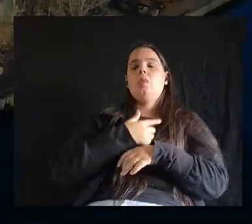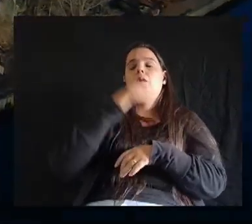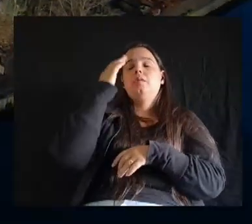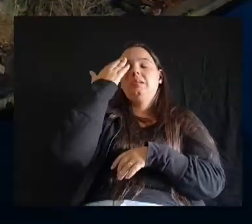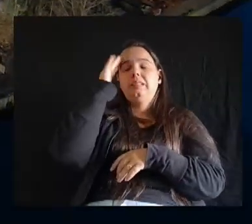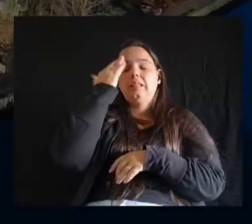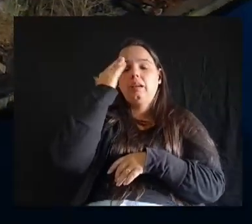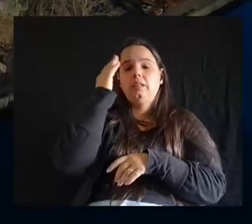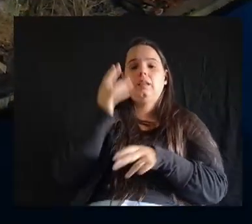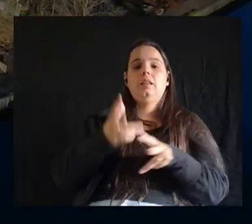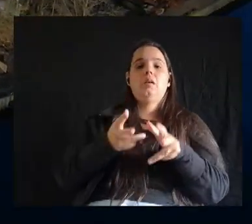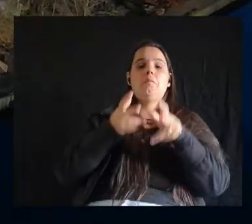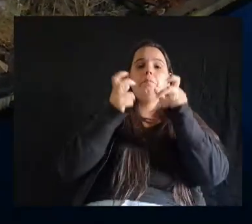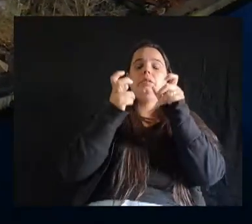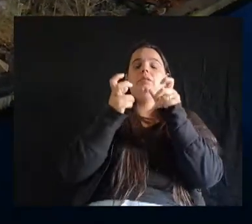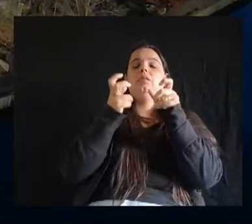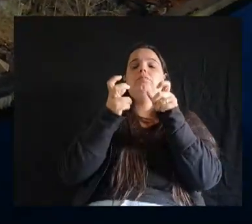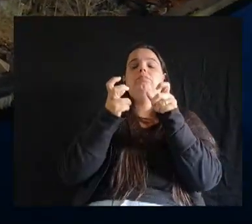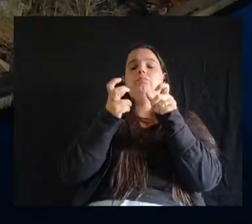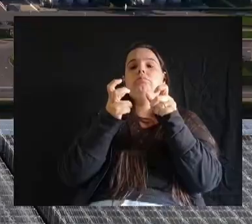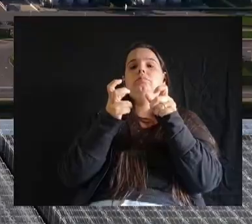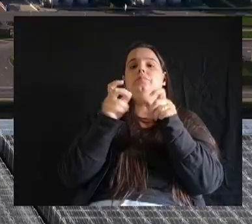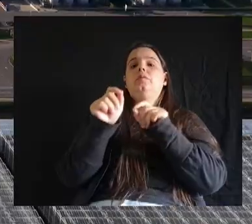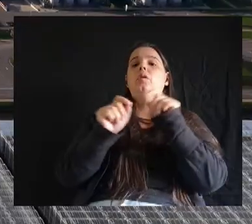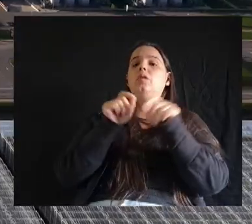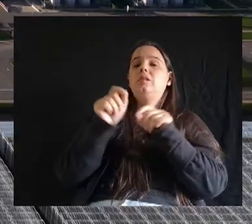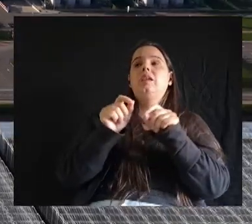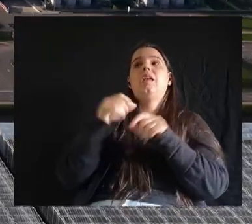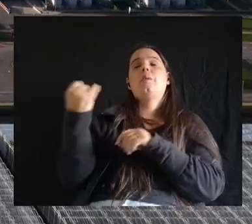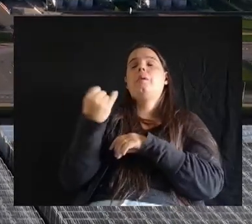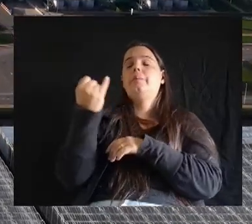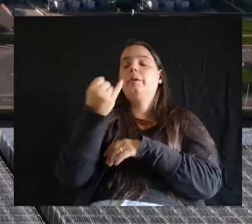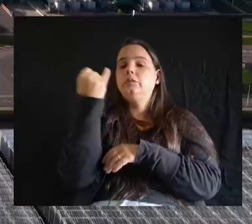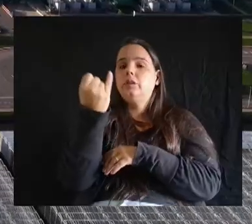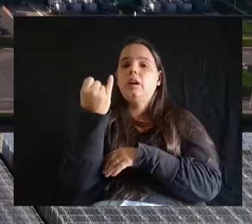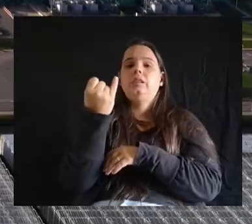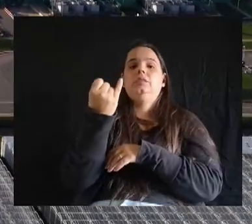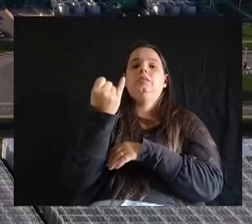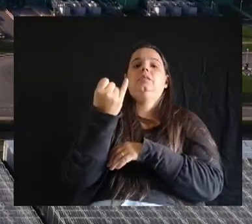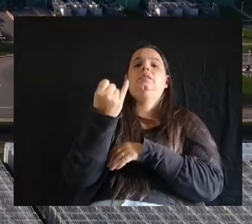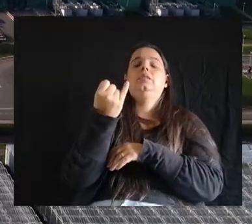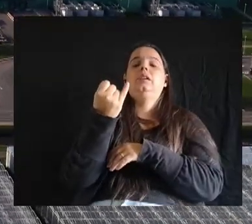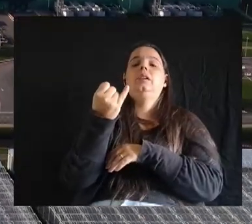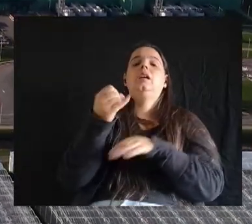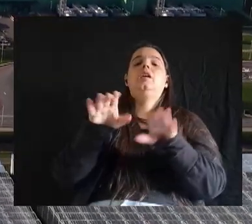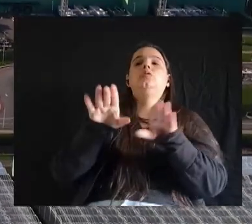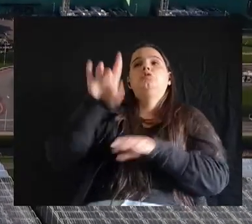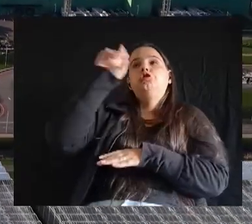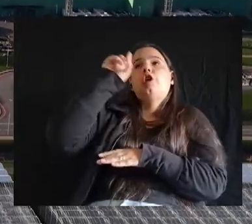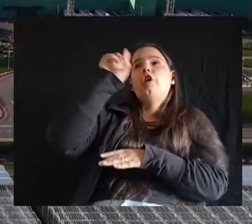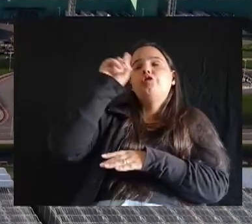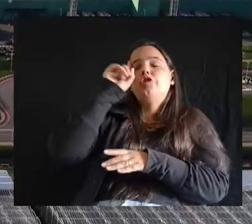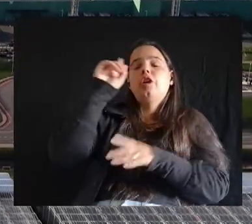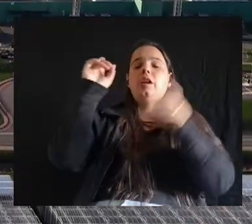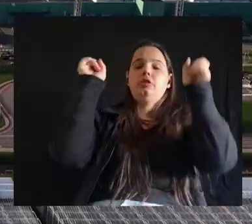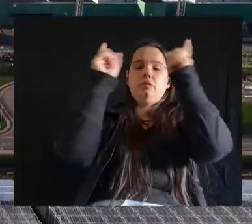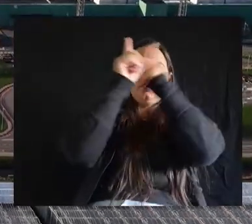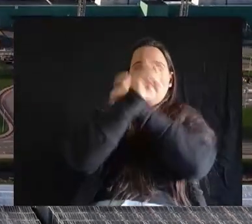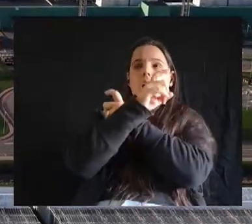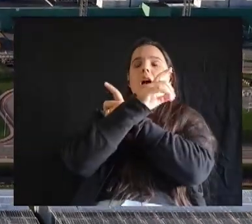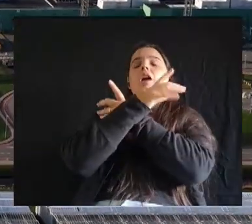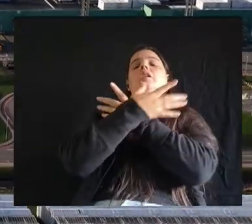especial, porque é uma infraestrutura extremamente necessária, crítica para o nosso dia a dia, né, para o dia a dia do cidadão, do governo,